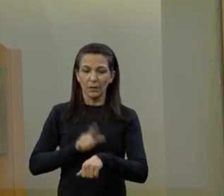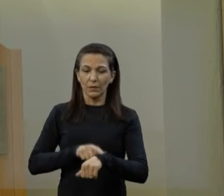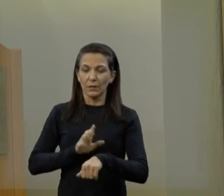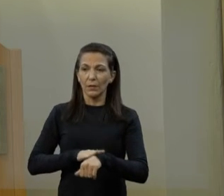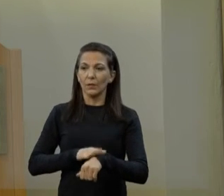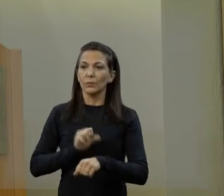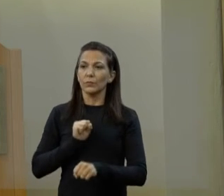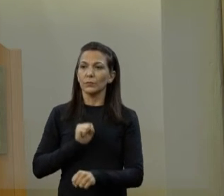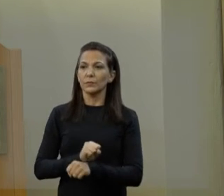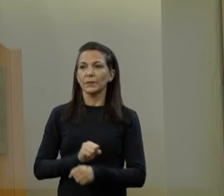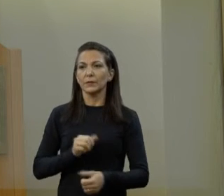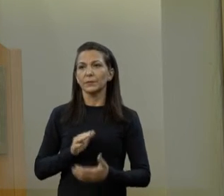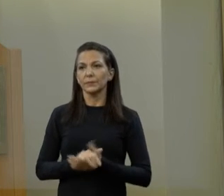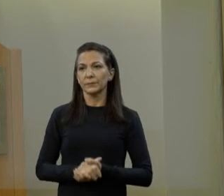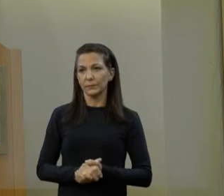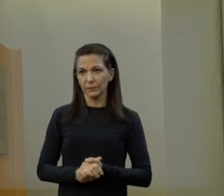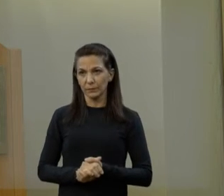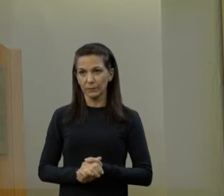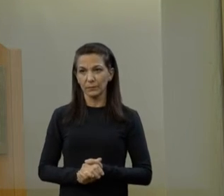tempo obrigada